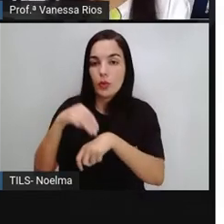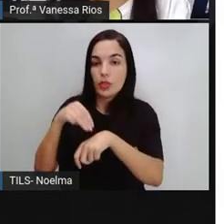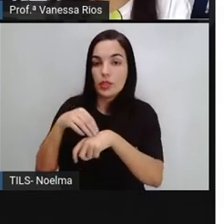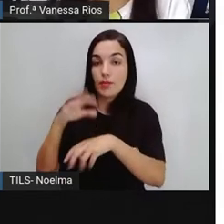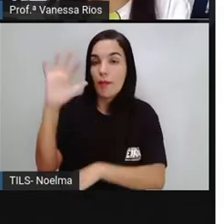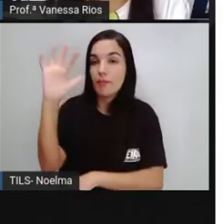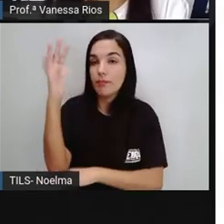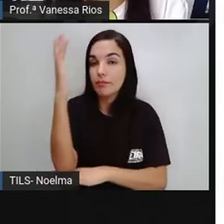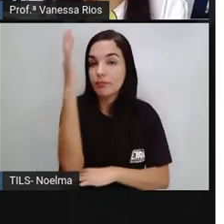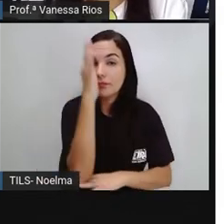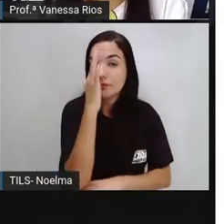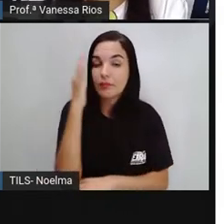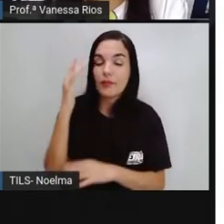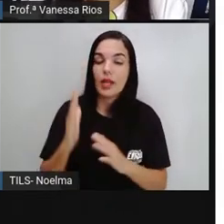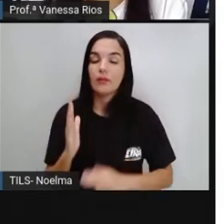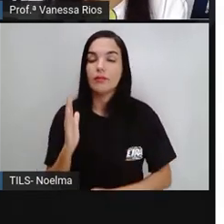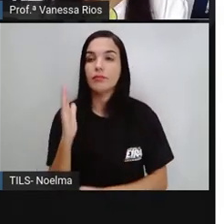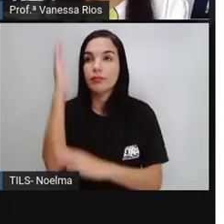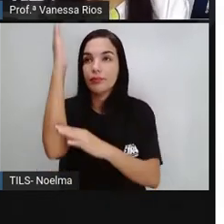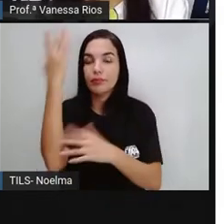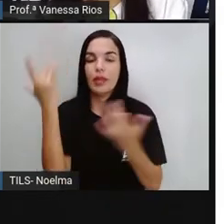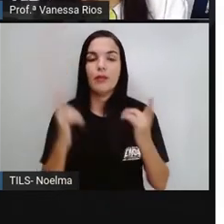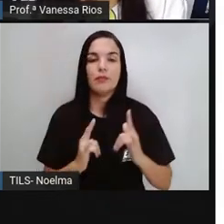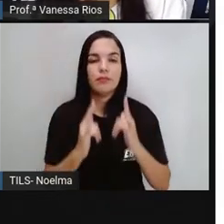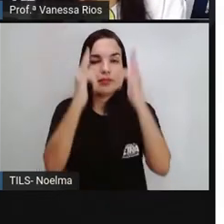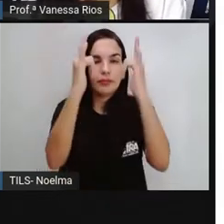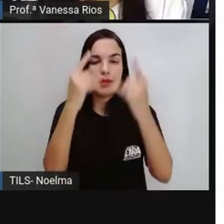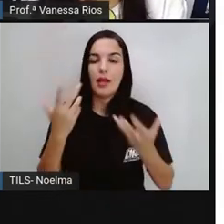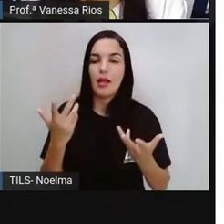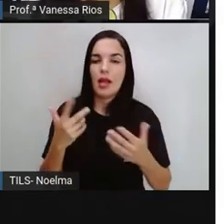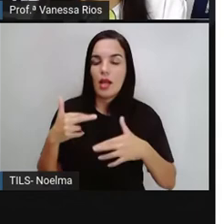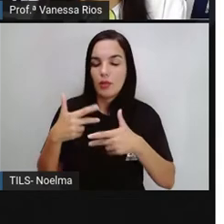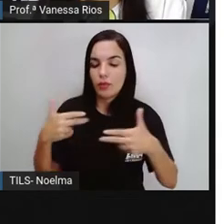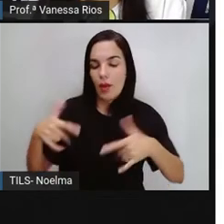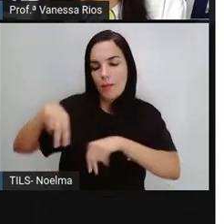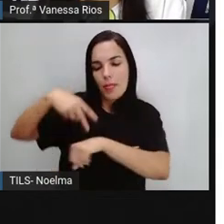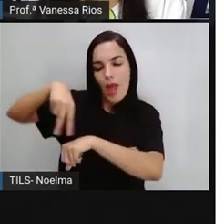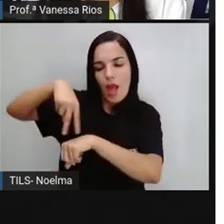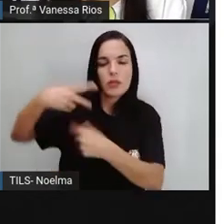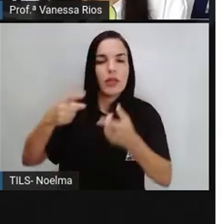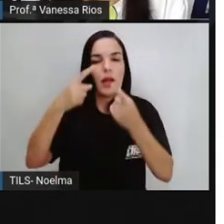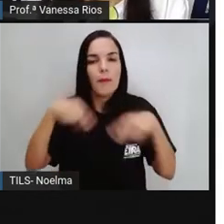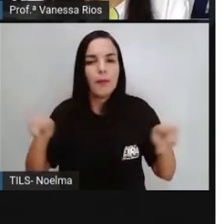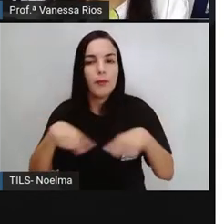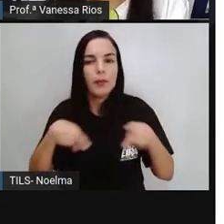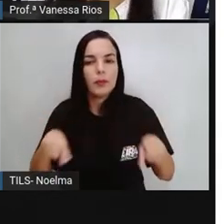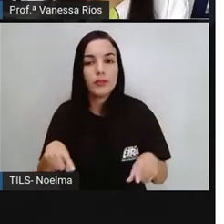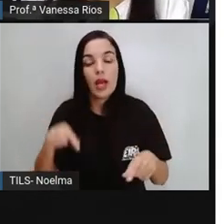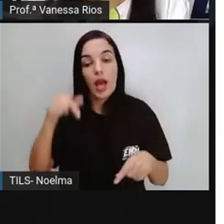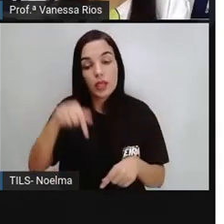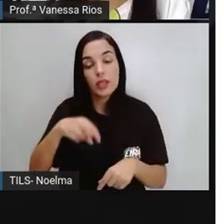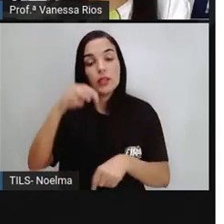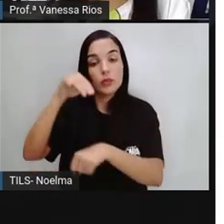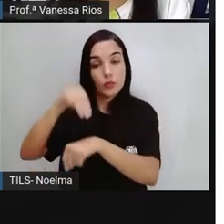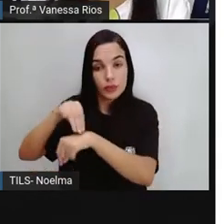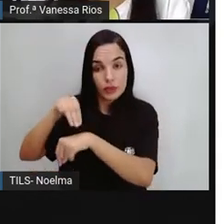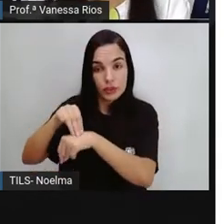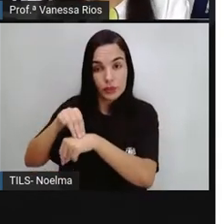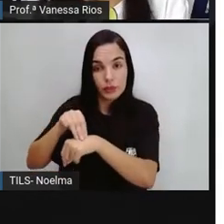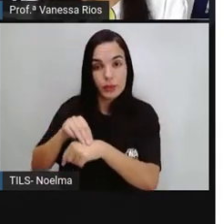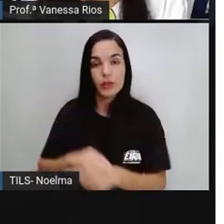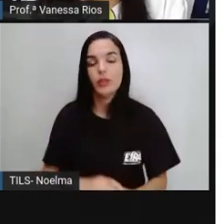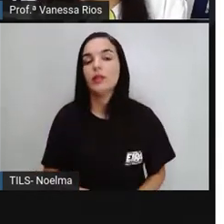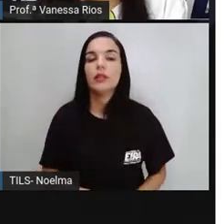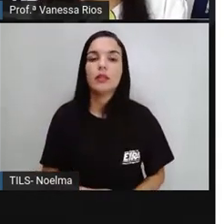das manifestações artísticas que são reconhecidas como patrimônios culturais do município, que é